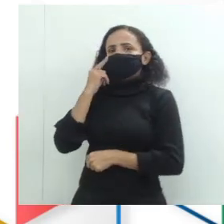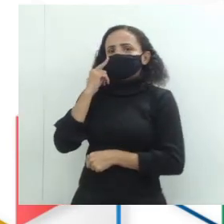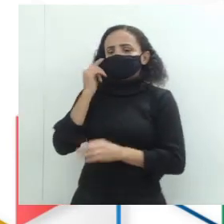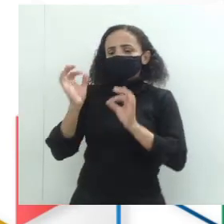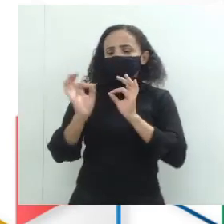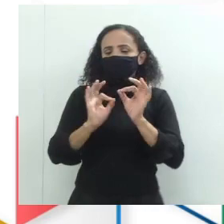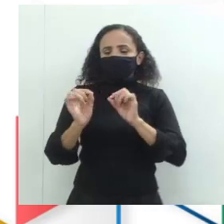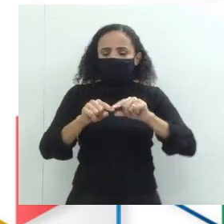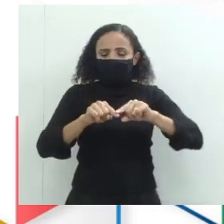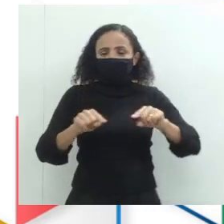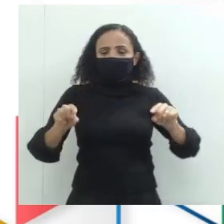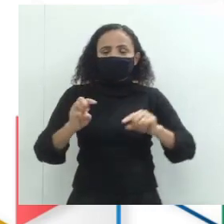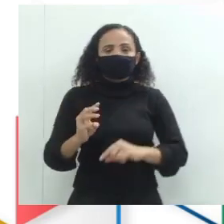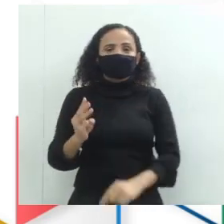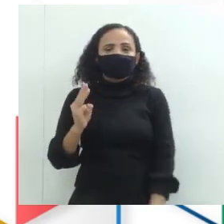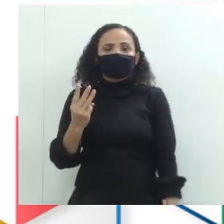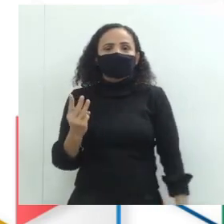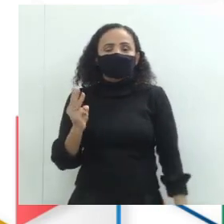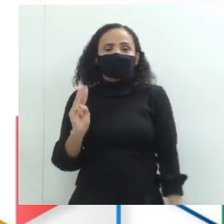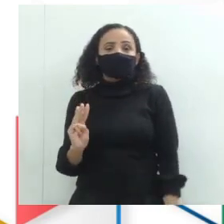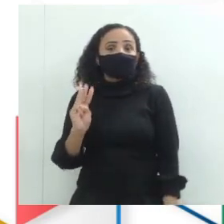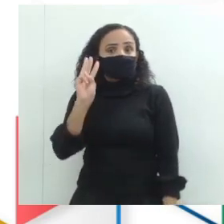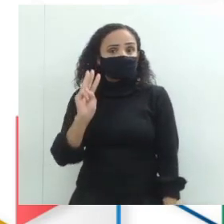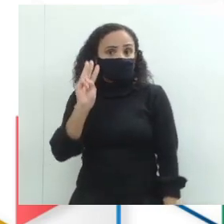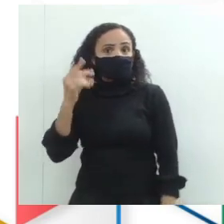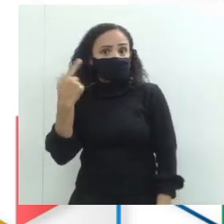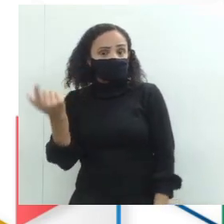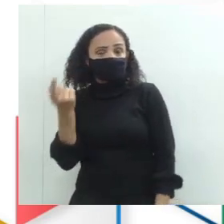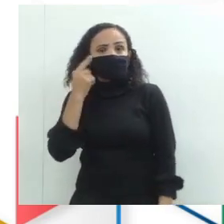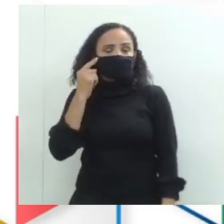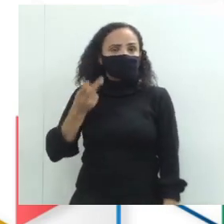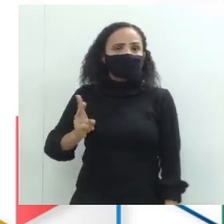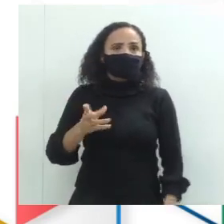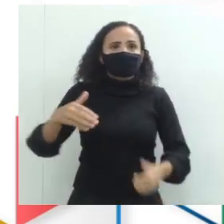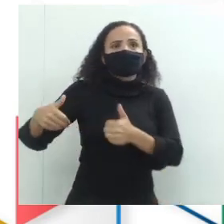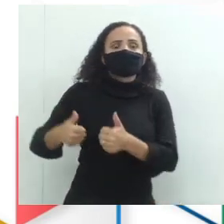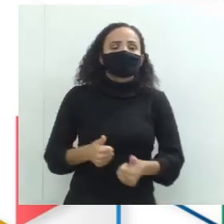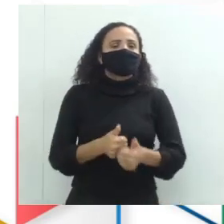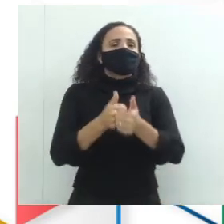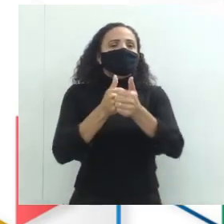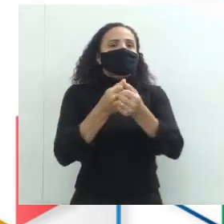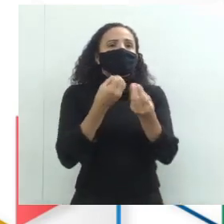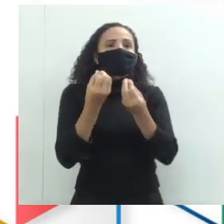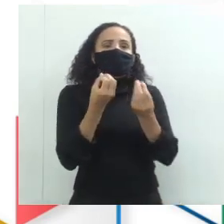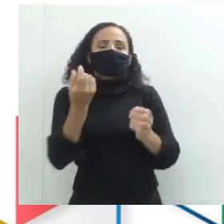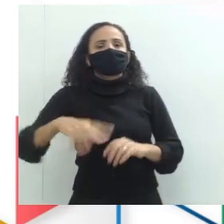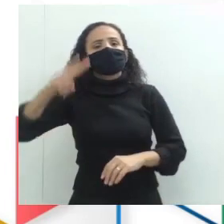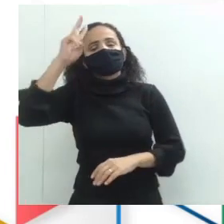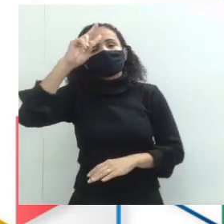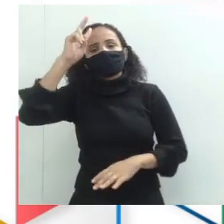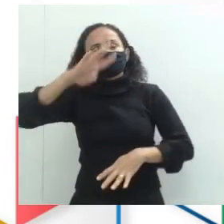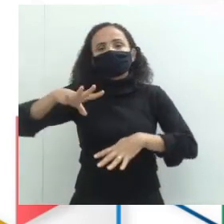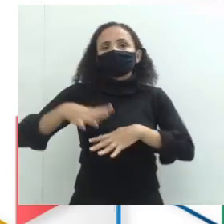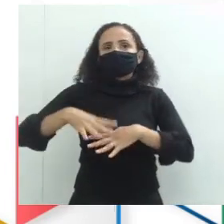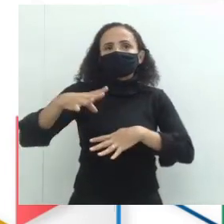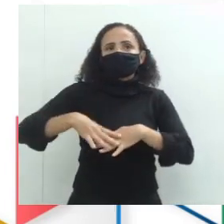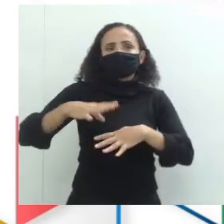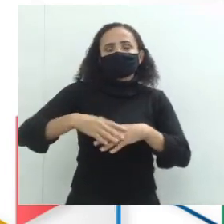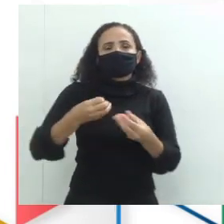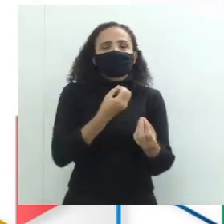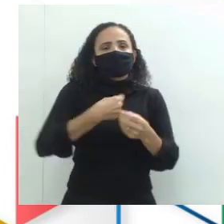essa referência nesse site, tá bom? Vamos lá seguir então. Ainda sobre história da matemática, e vão ter